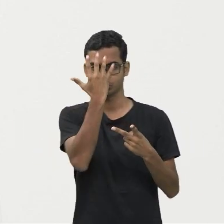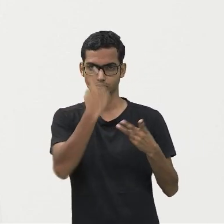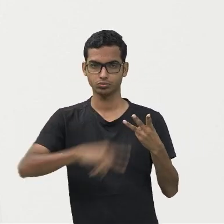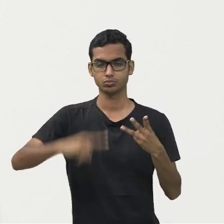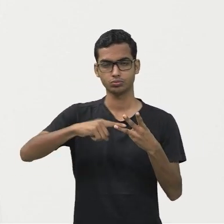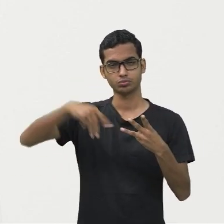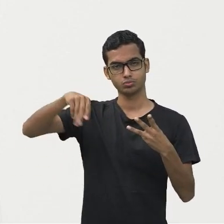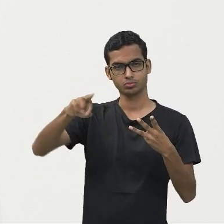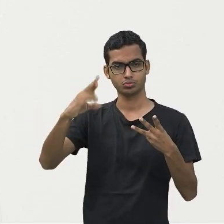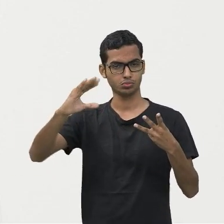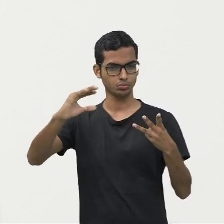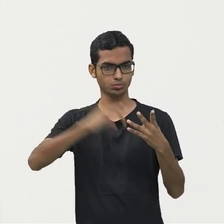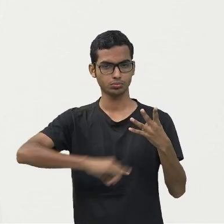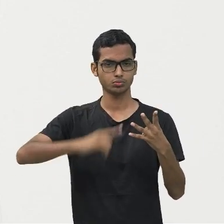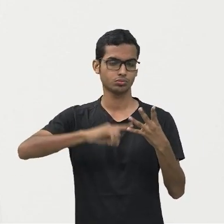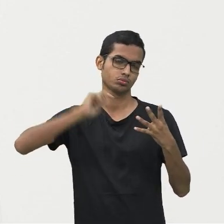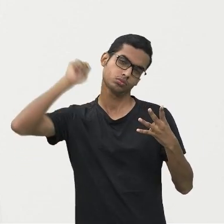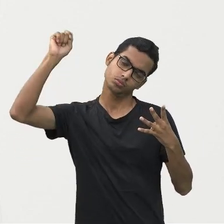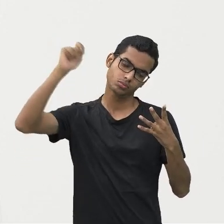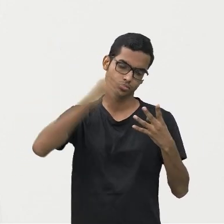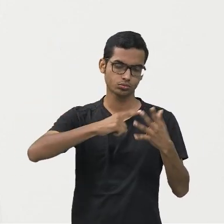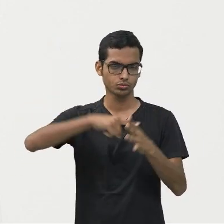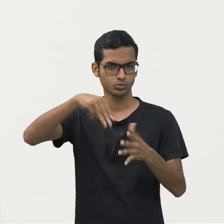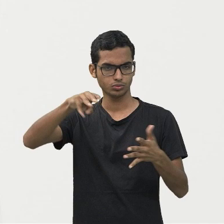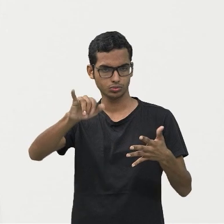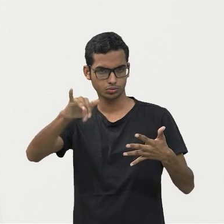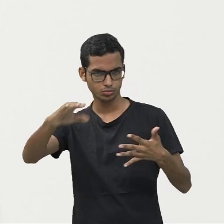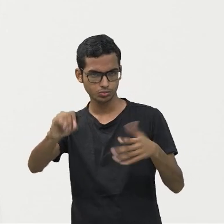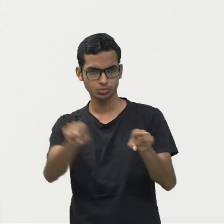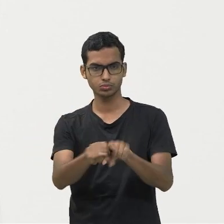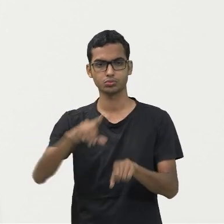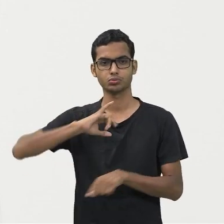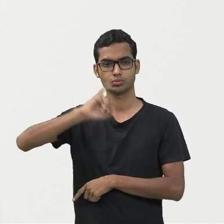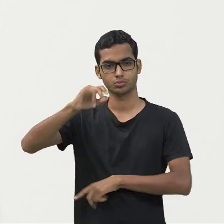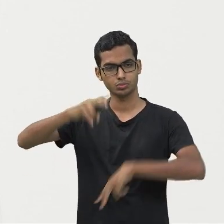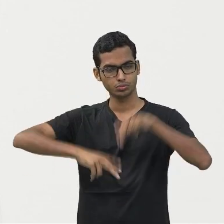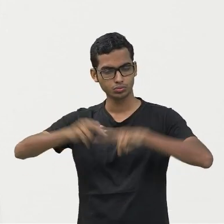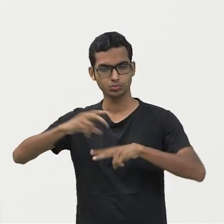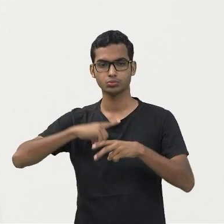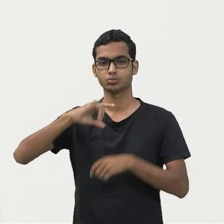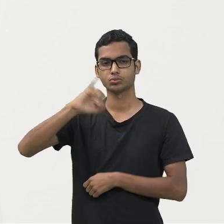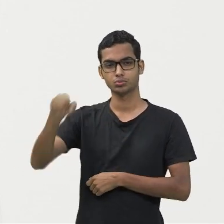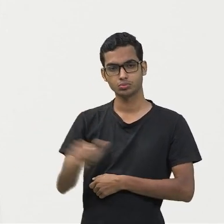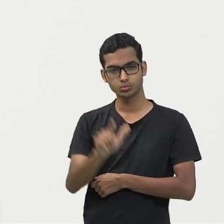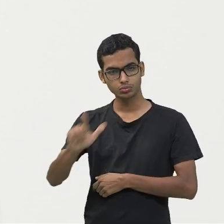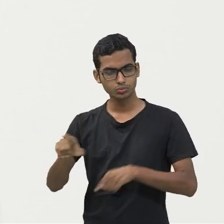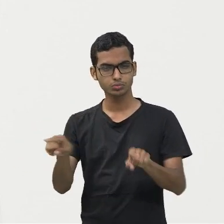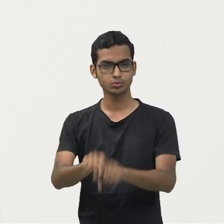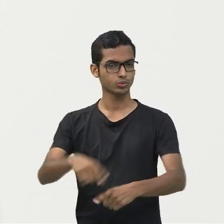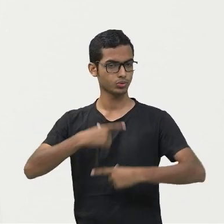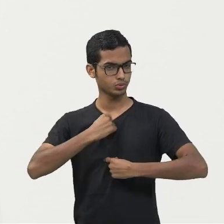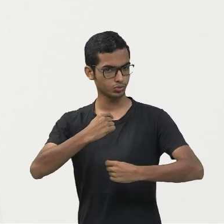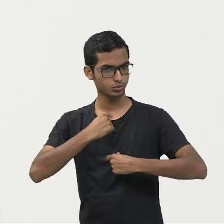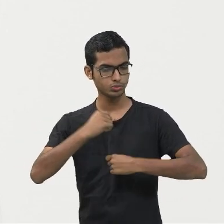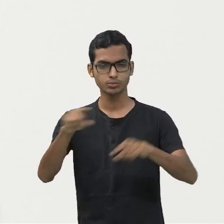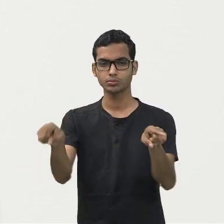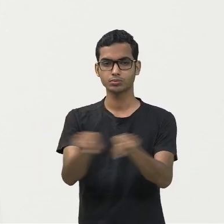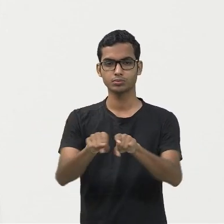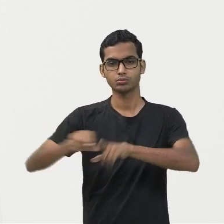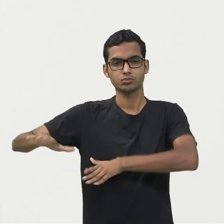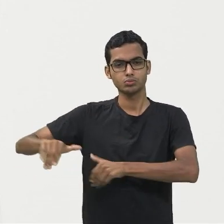fevereiro, março, abril, maio, junho, julho, agosto,